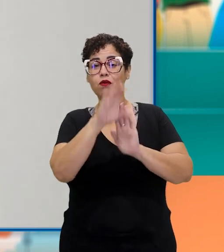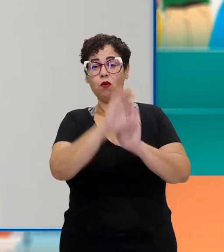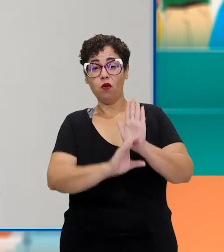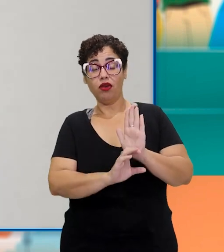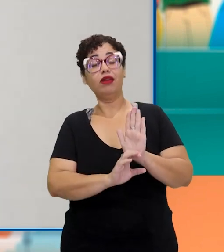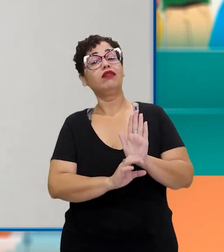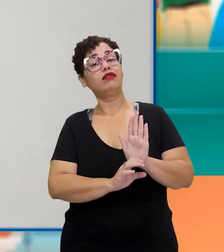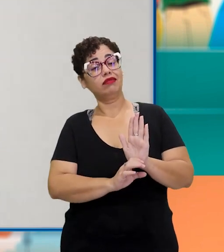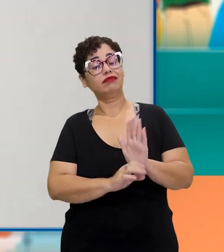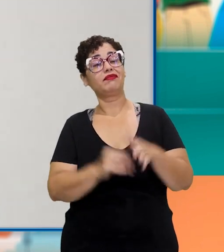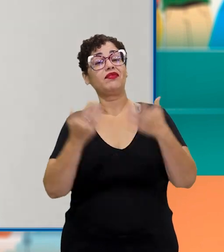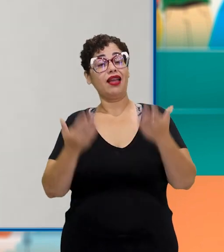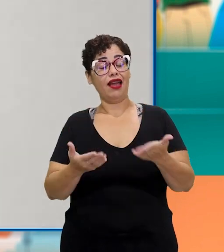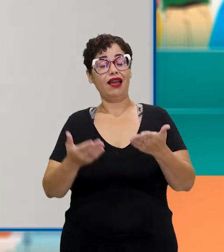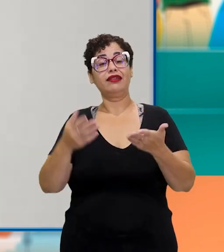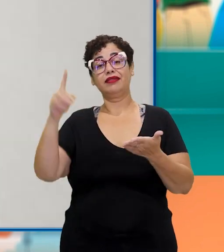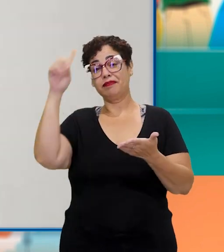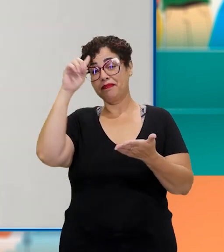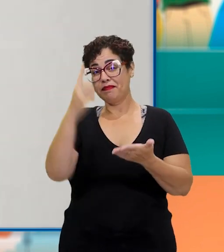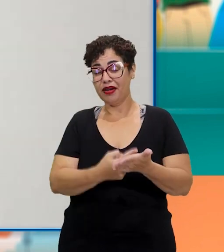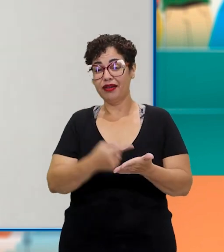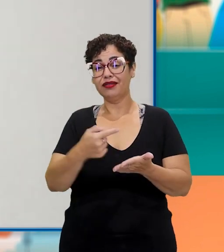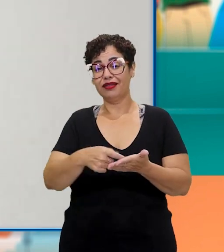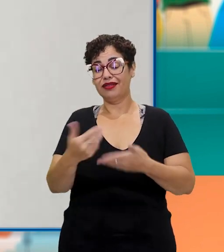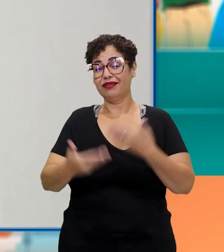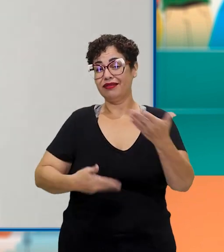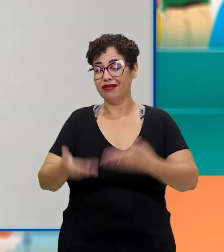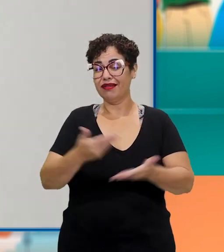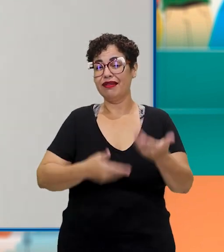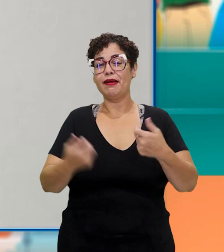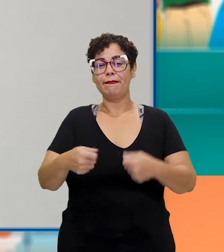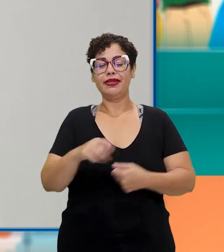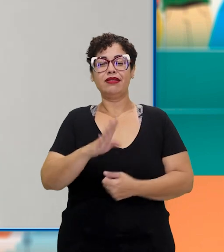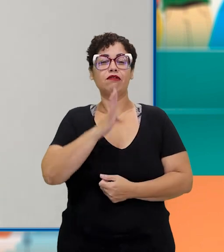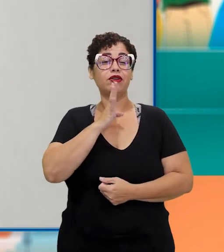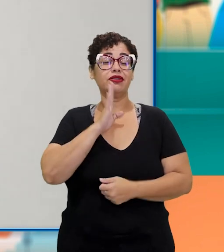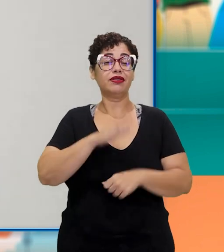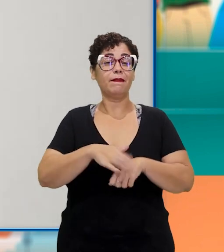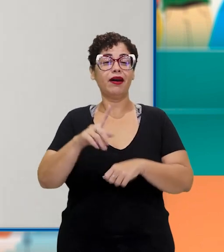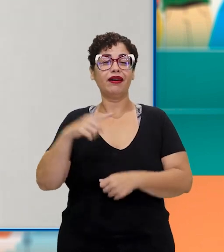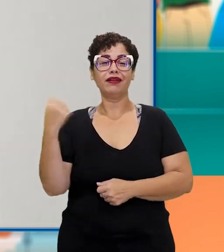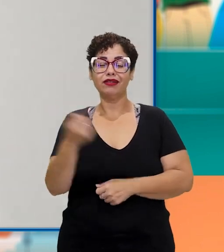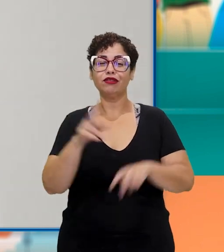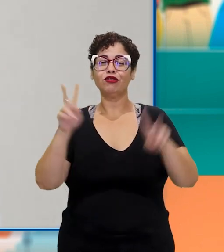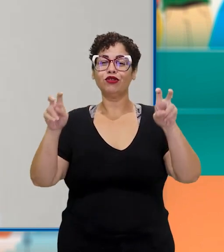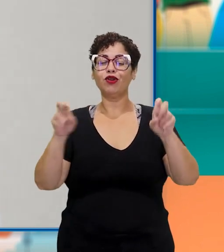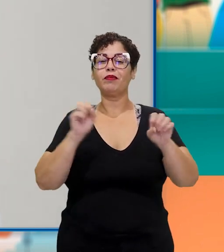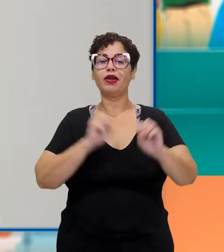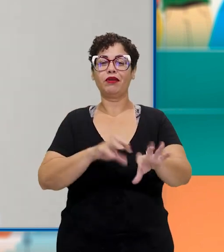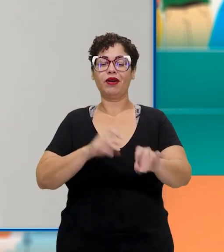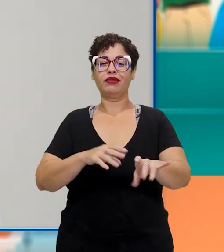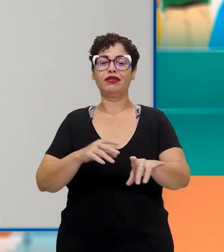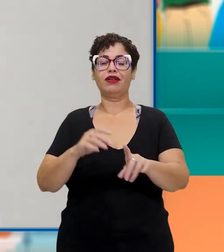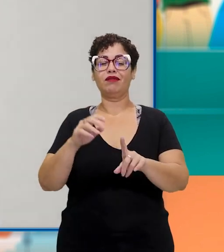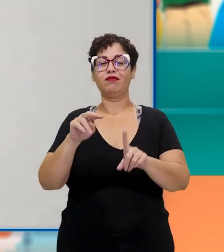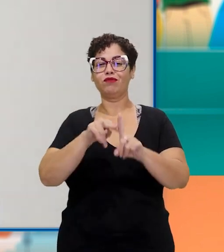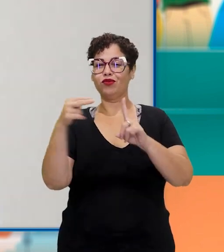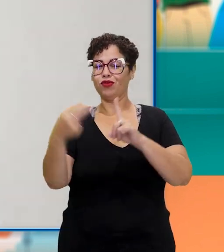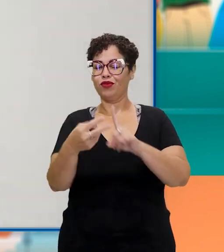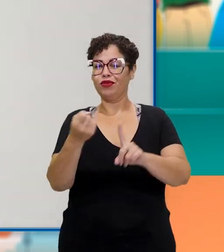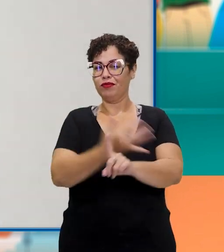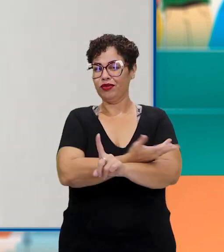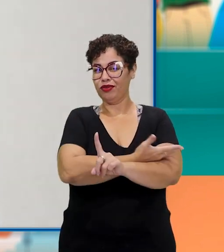seus currículos. E diante dessa demanda, precisamos conhecer mais sobre a educação